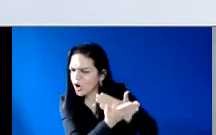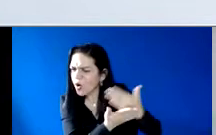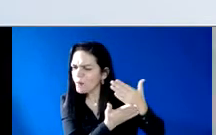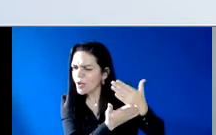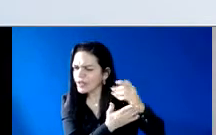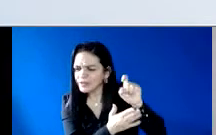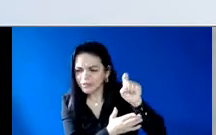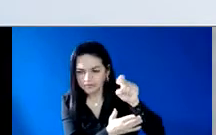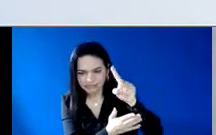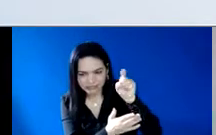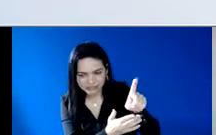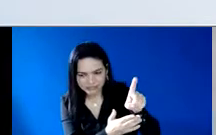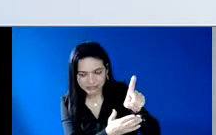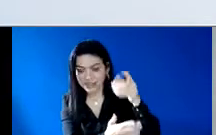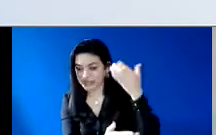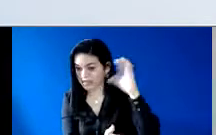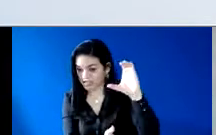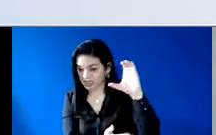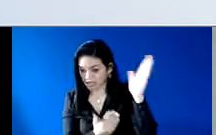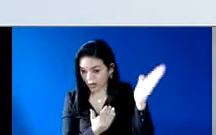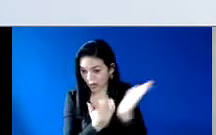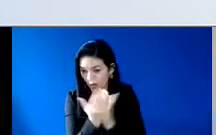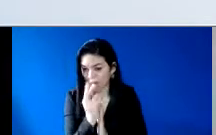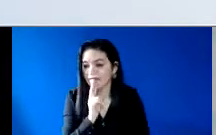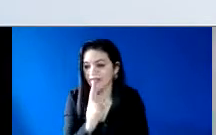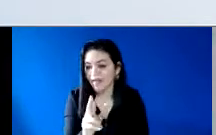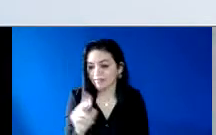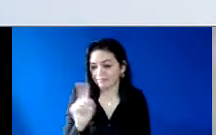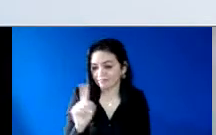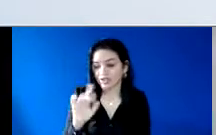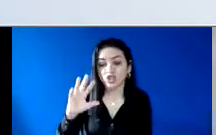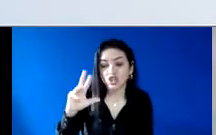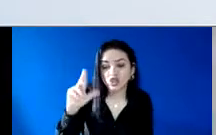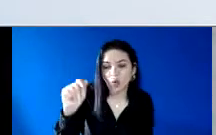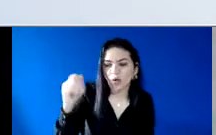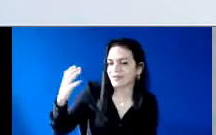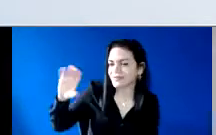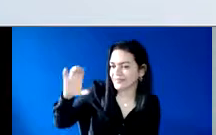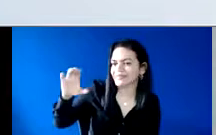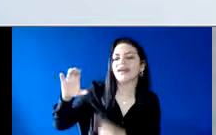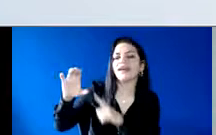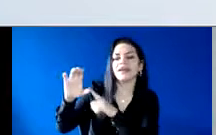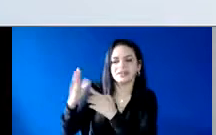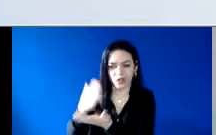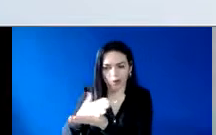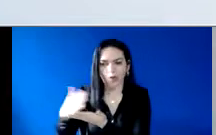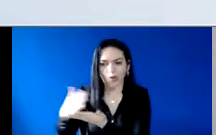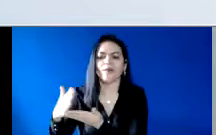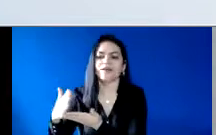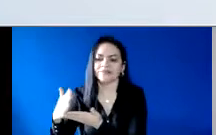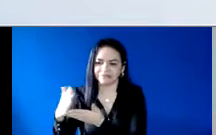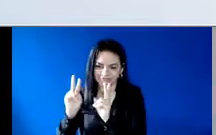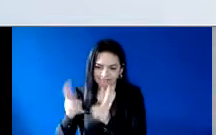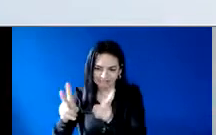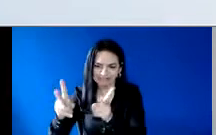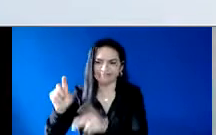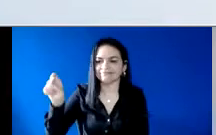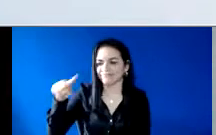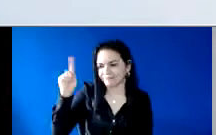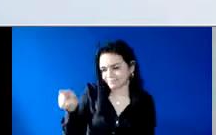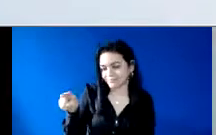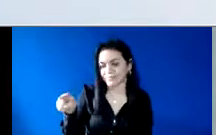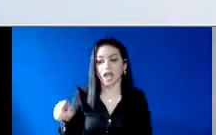com resposta. Toda ciência começa com pergunta. O que começa com resposta é técnica. Essa, inclusive, é a grande diferença entre ciência e técnica. A